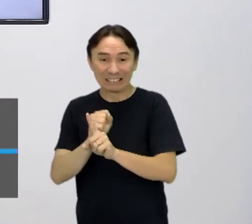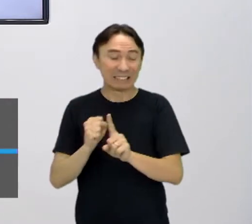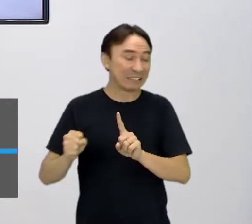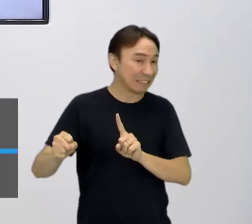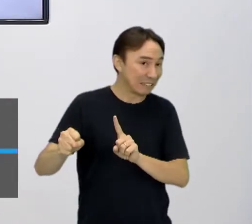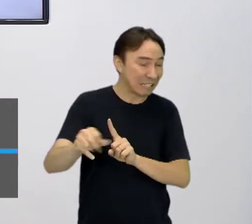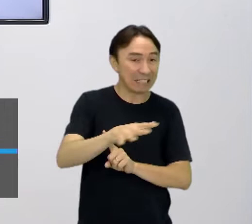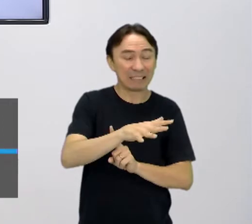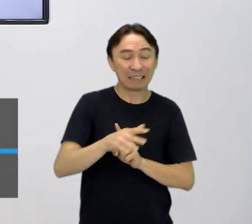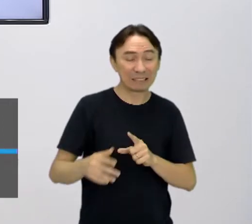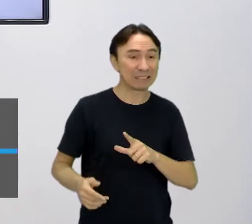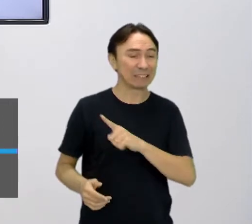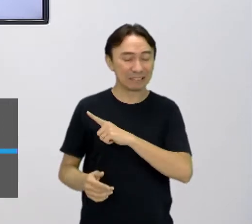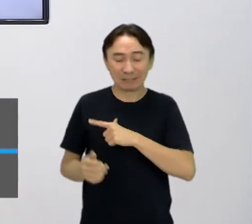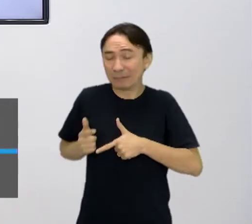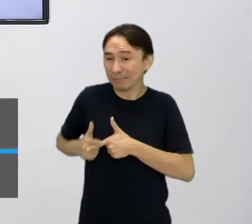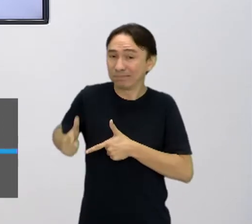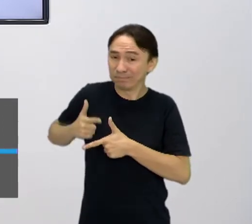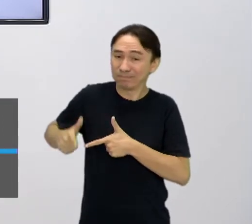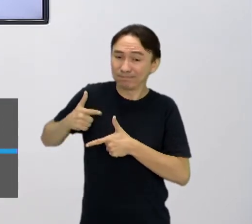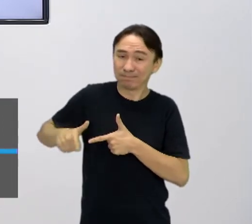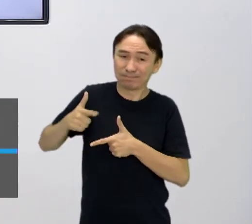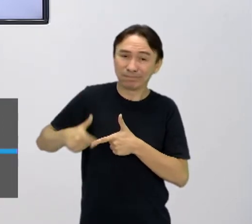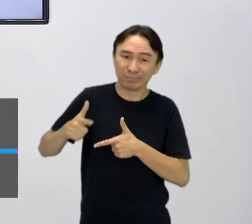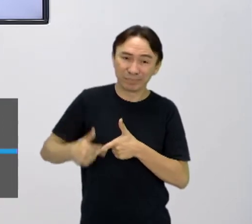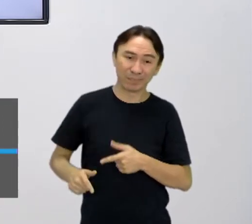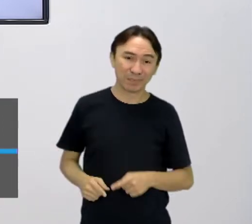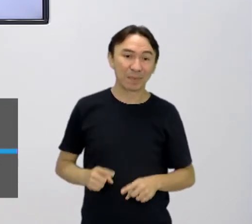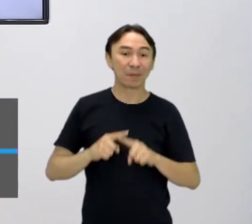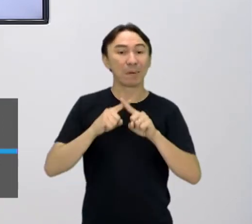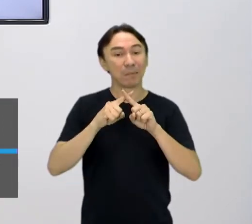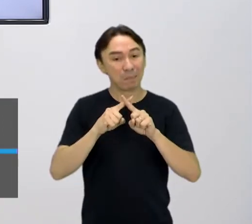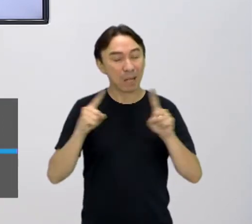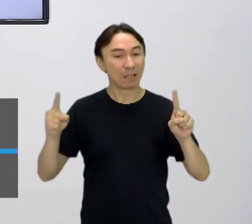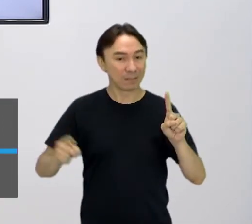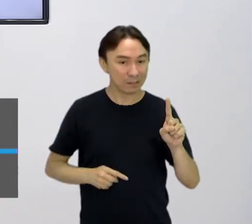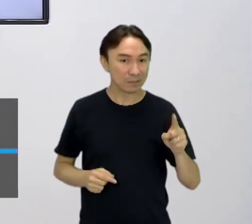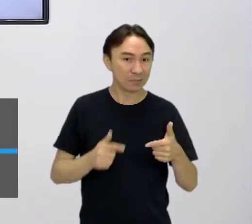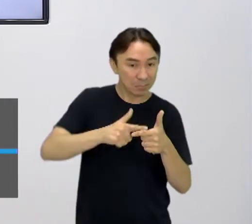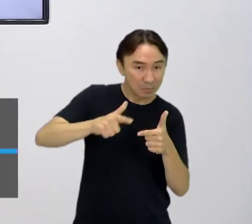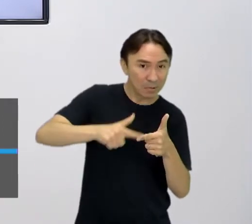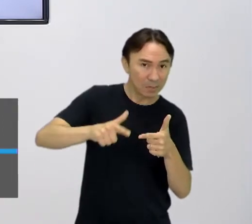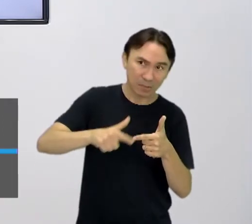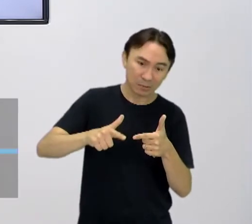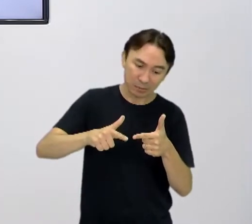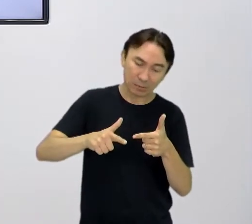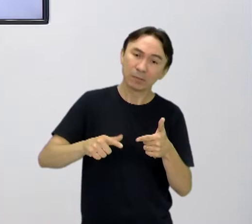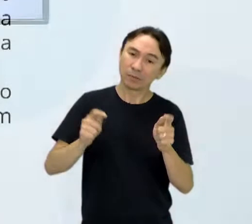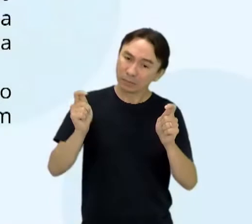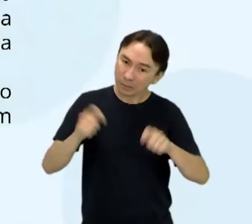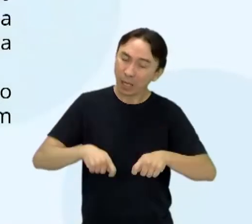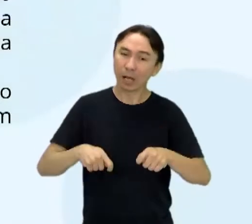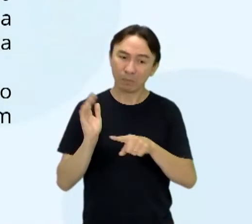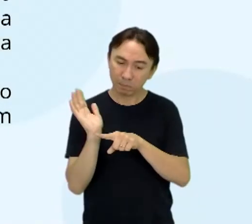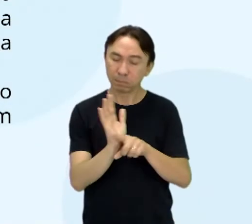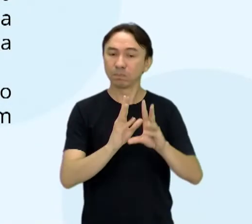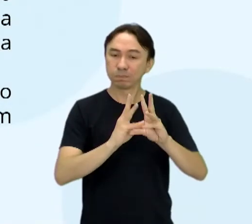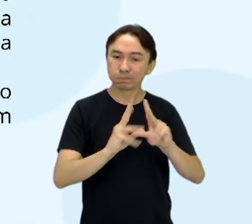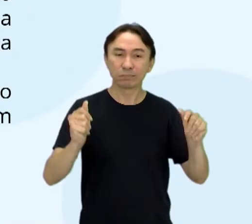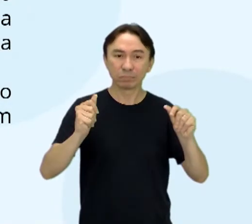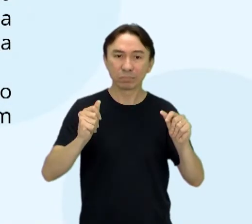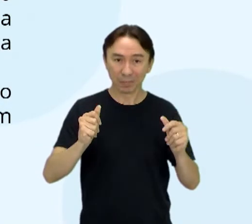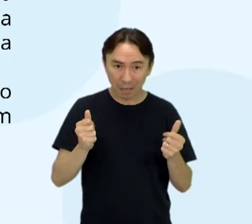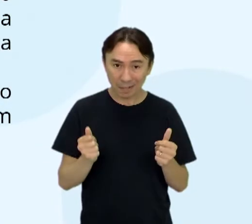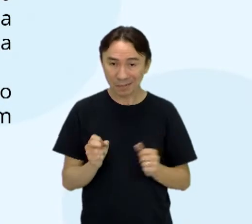e tantos problemas, mas para todo problema existe uma solução, tá ok? Bom, o que a gente vai fazer então? Para